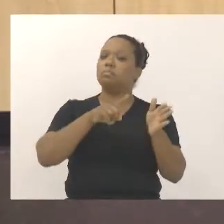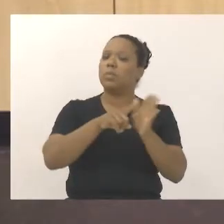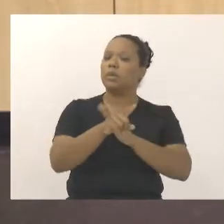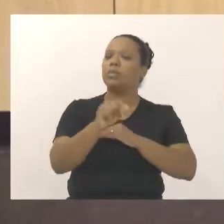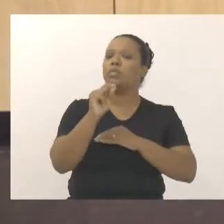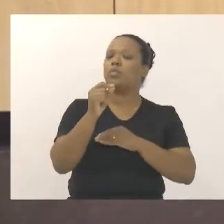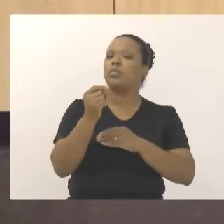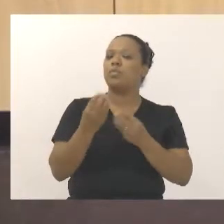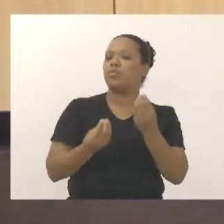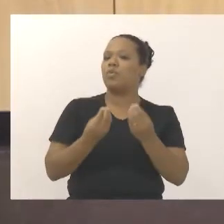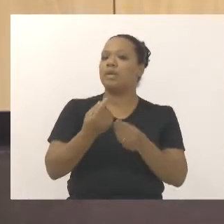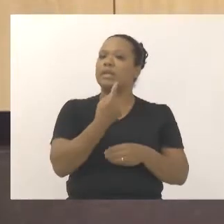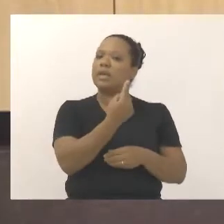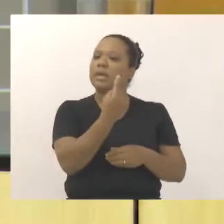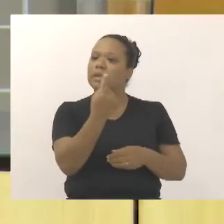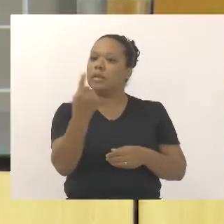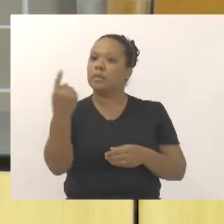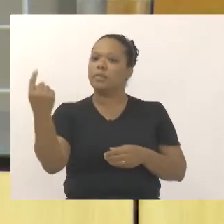regimental.